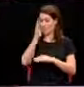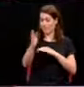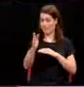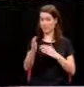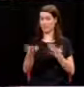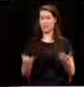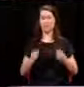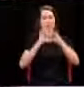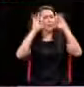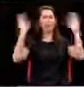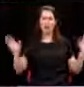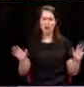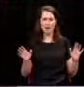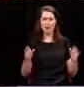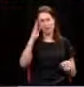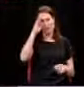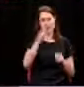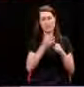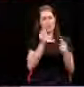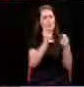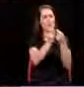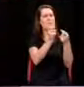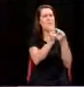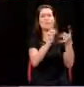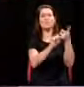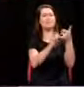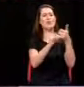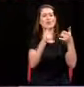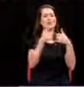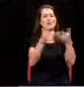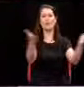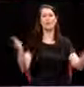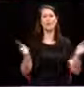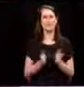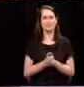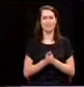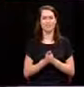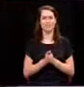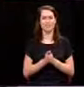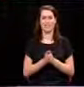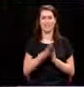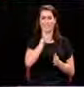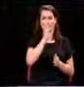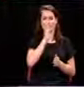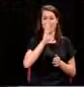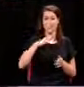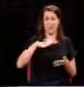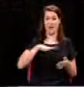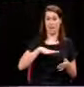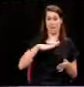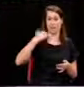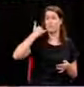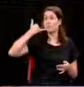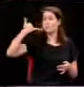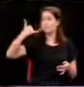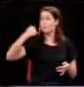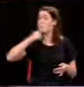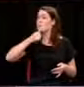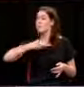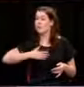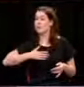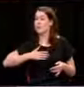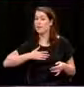mais próximos com todos eles. Portanto, é sempre bom, se quiserem ligar para o Benfica, terem ali alguém que